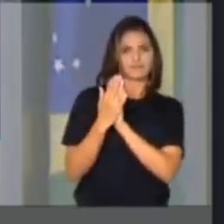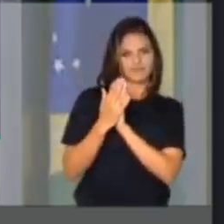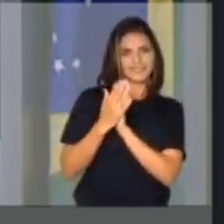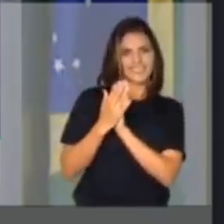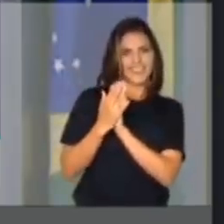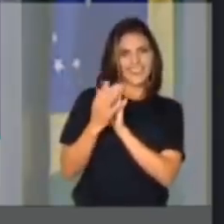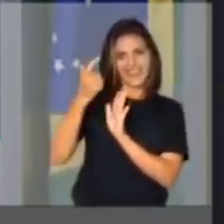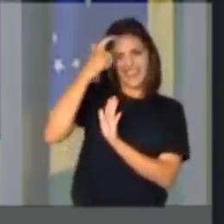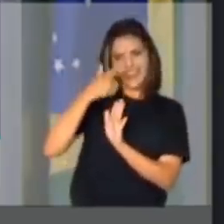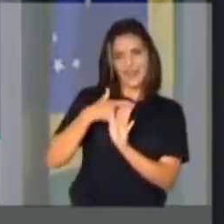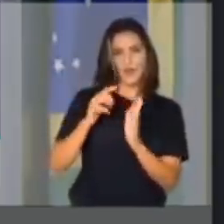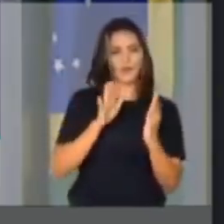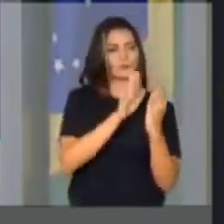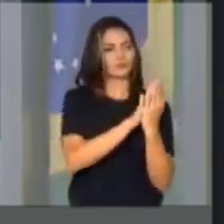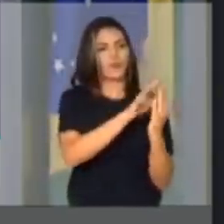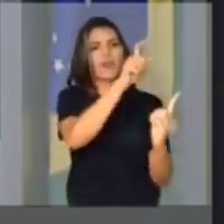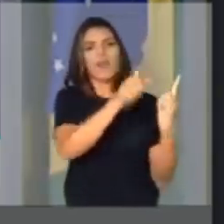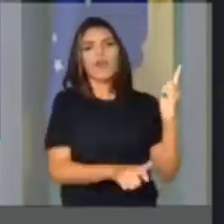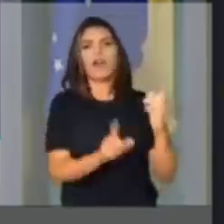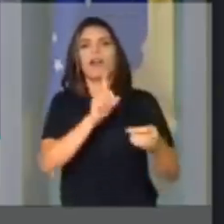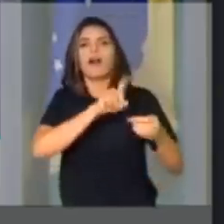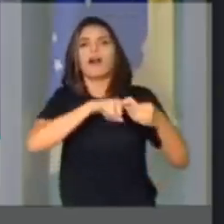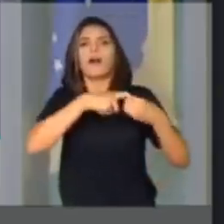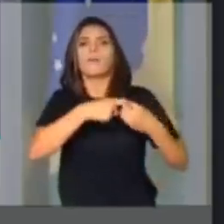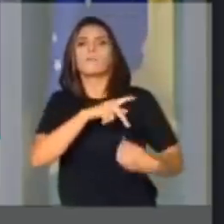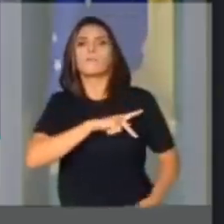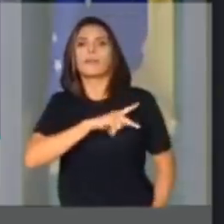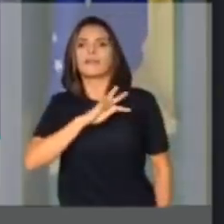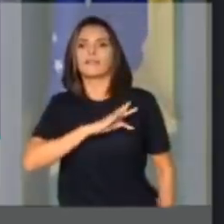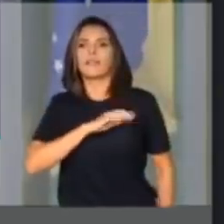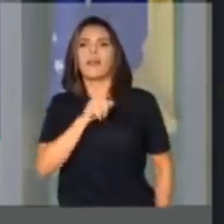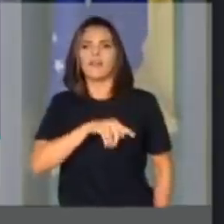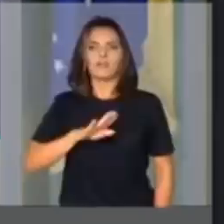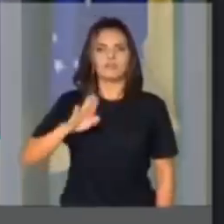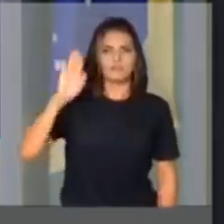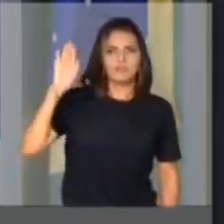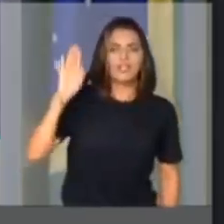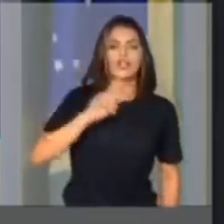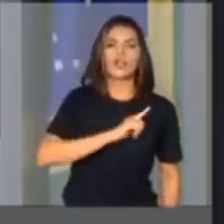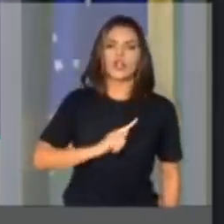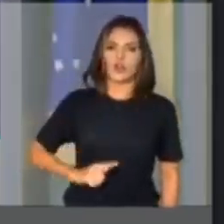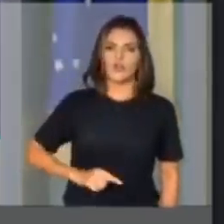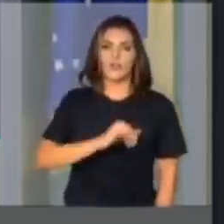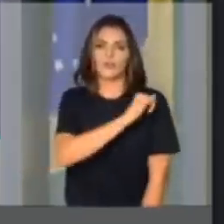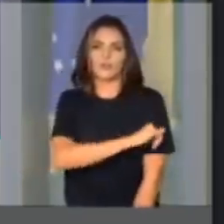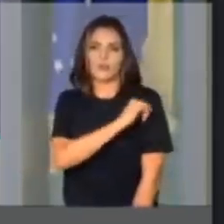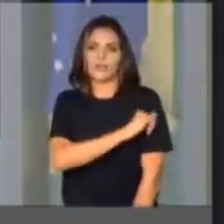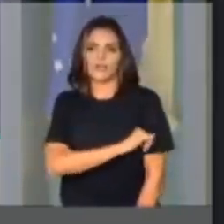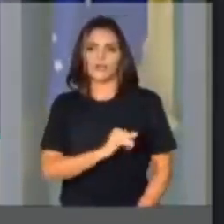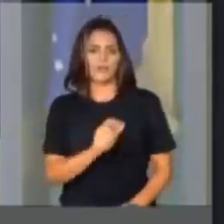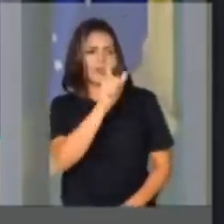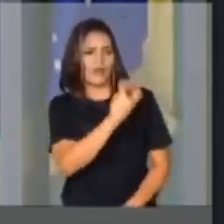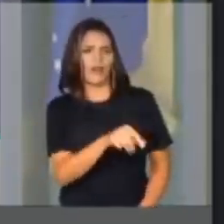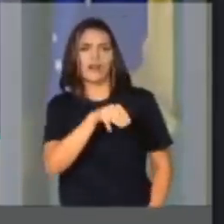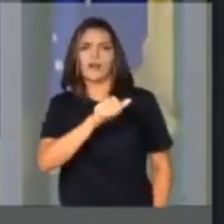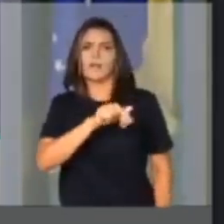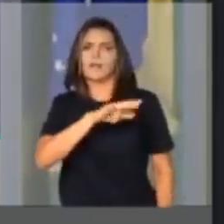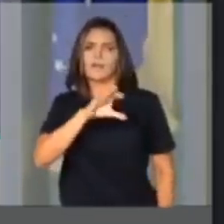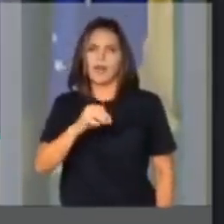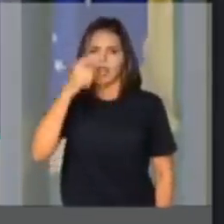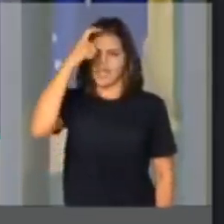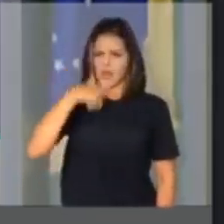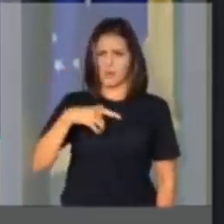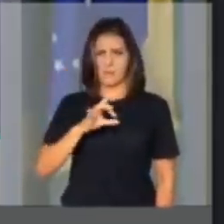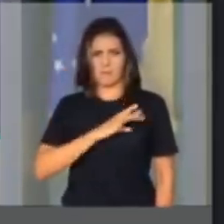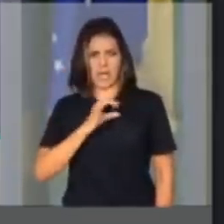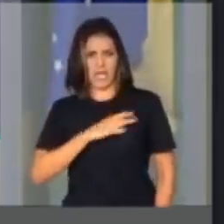afiliada ao Partido dos Trabalhadores, que inclusive foi candidata ao governo do Rio de Janeiro, que foi a Márcia Tiburi. Não tenho medo de debate